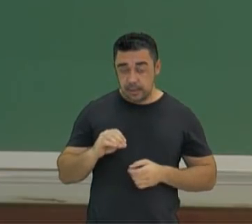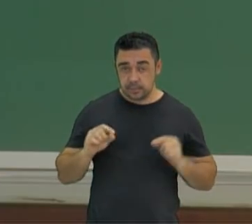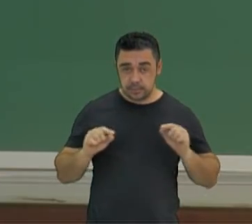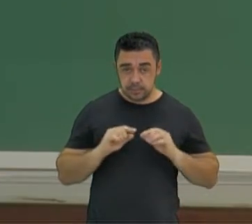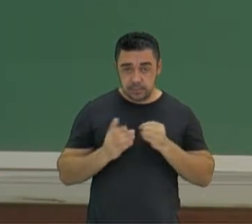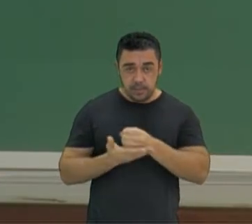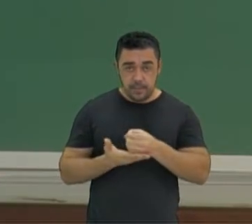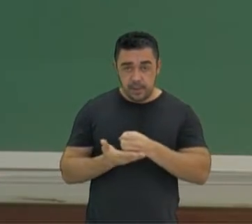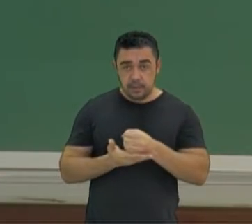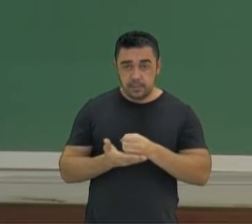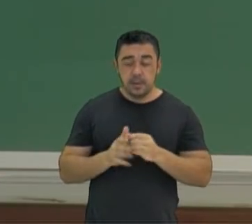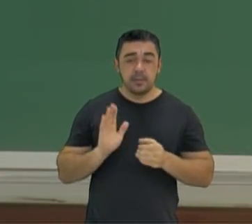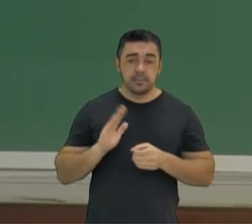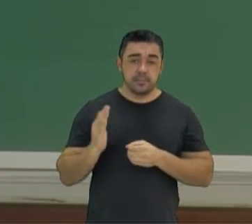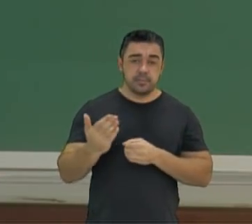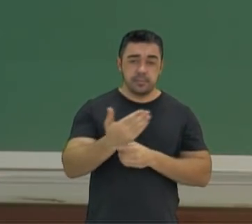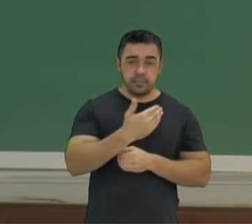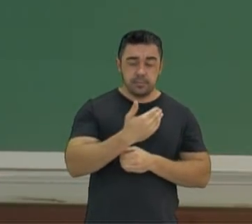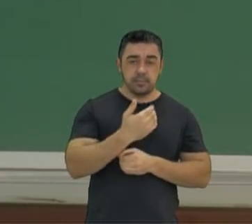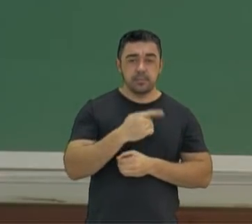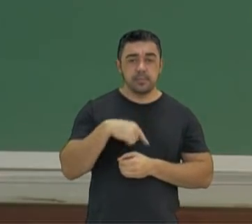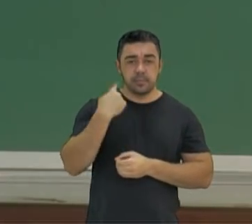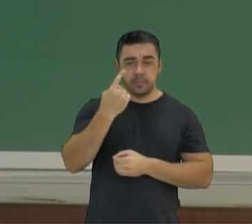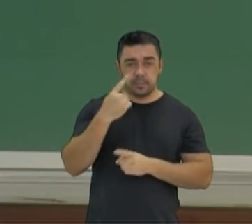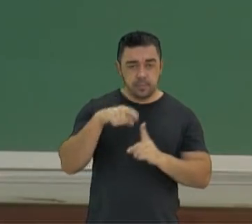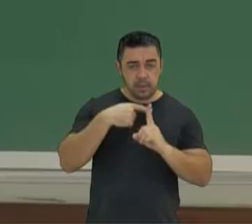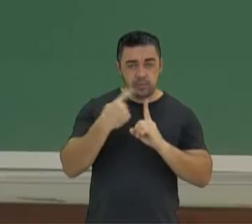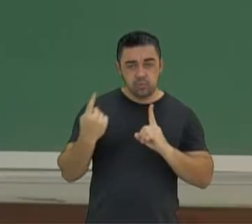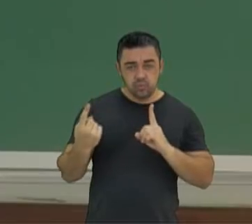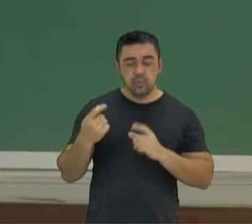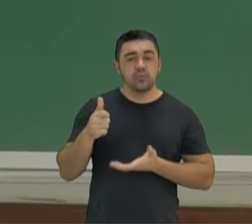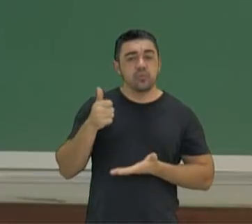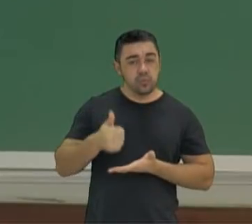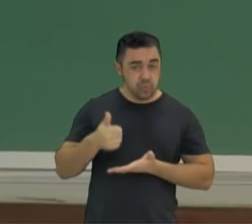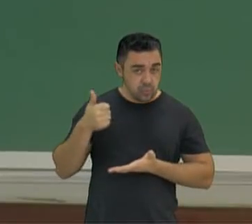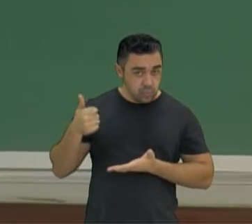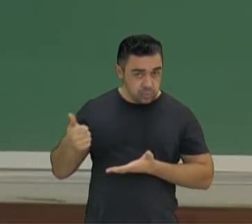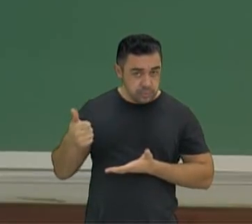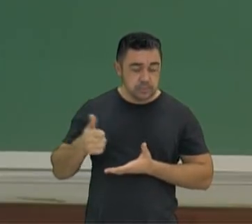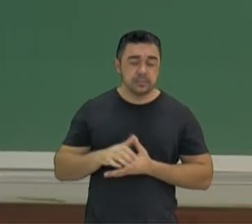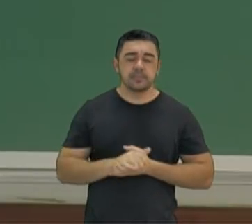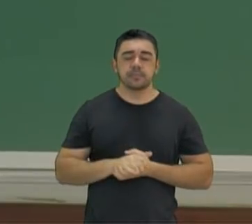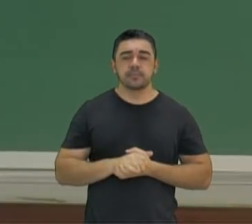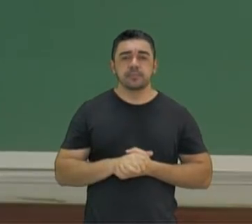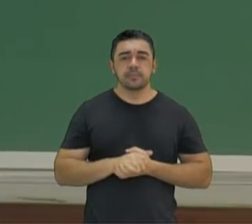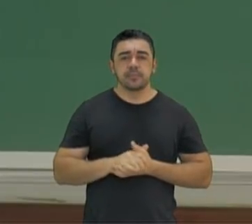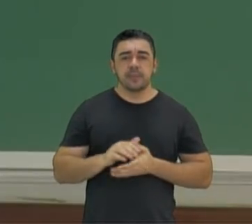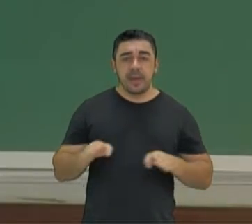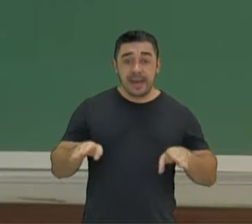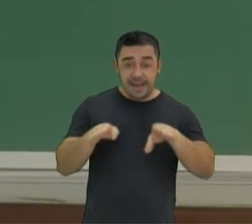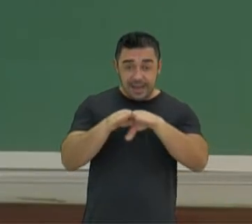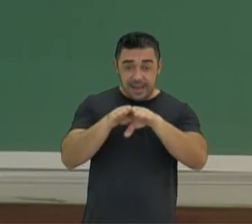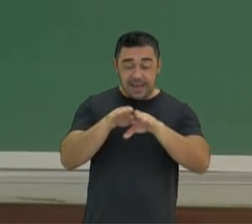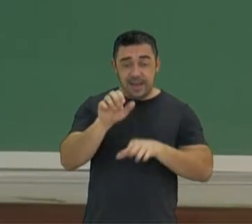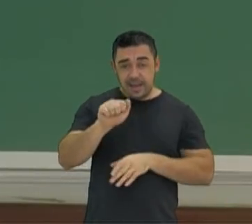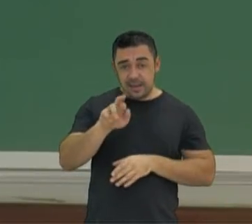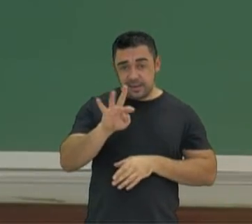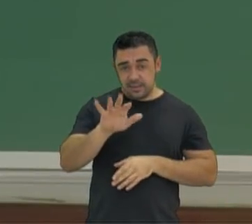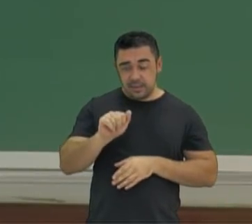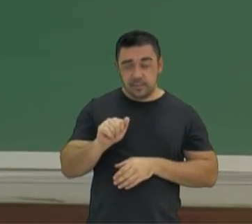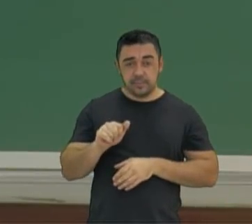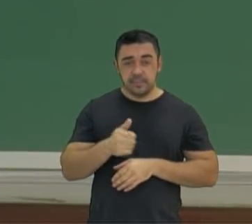da base e mais um em comum. Então, eu tenho 11 vértices. E arestas?